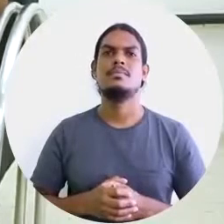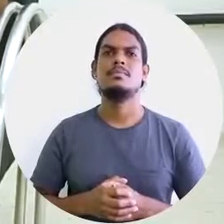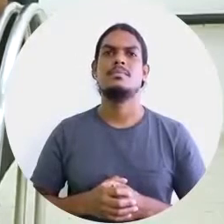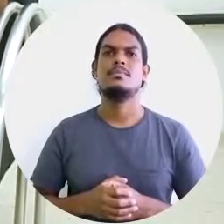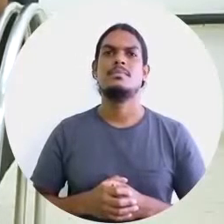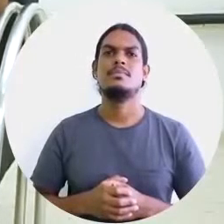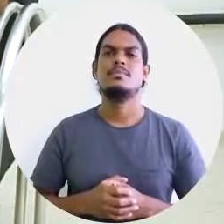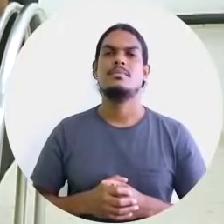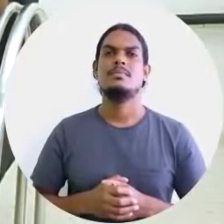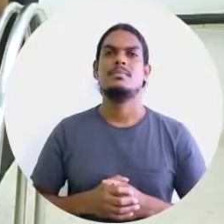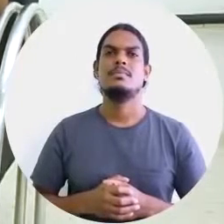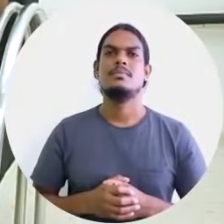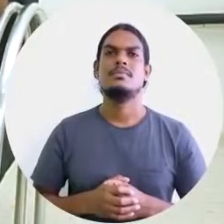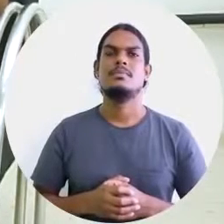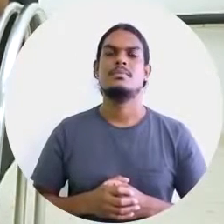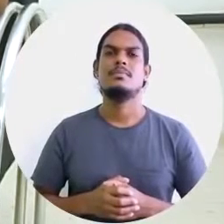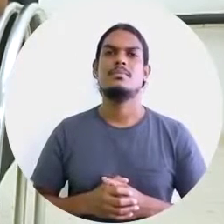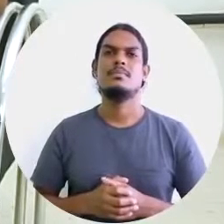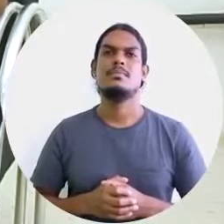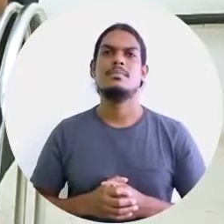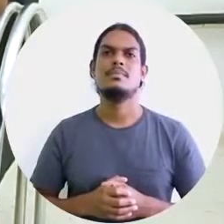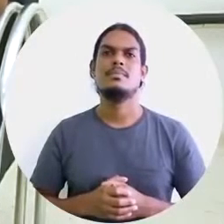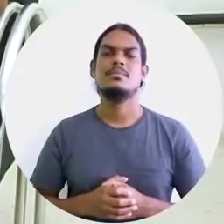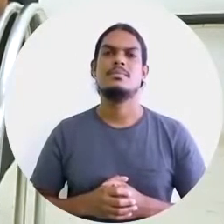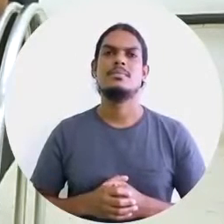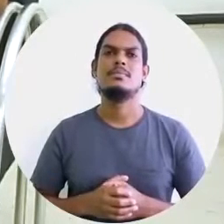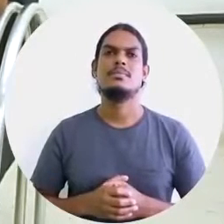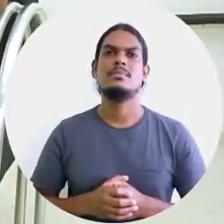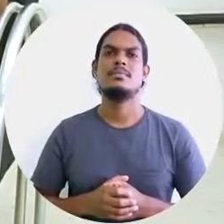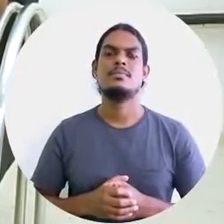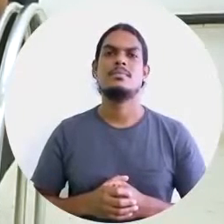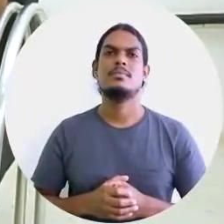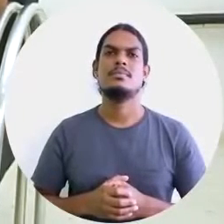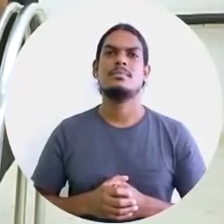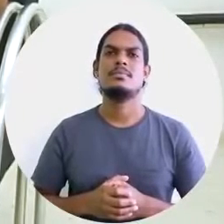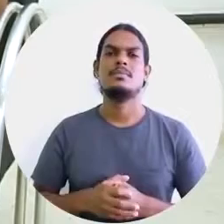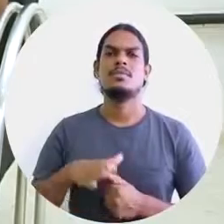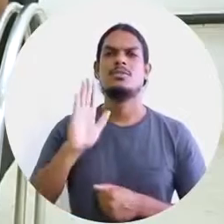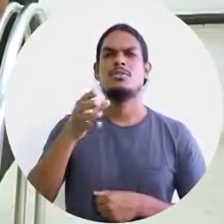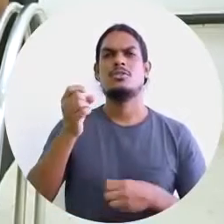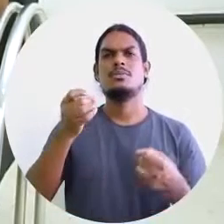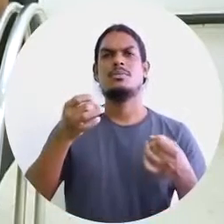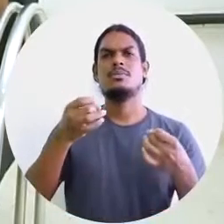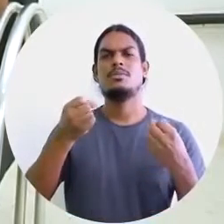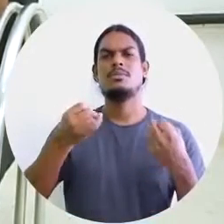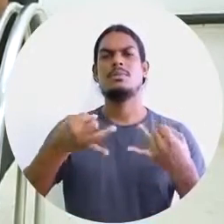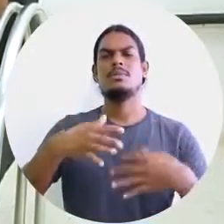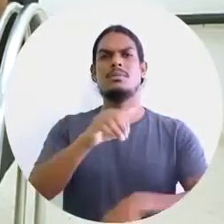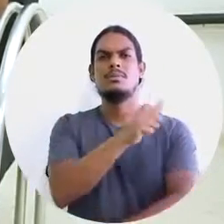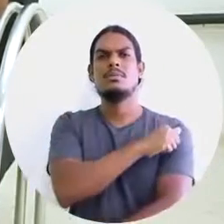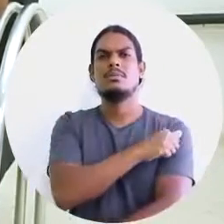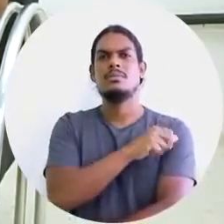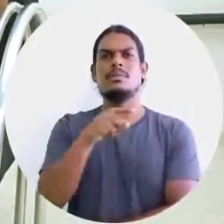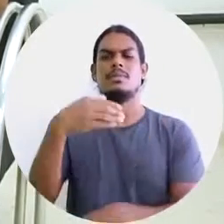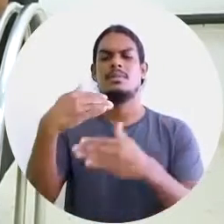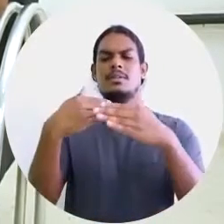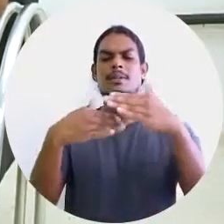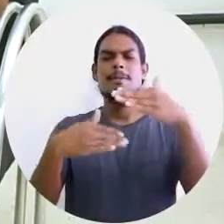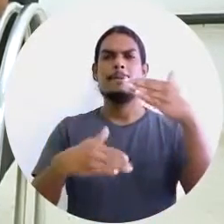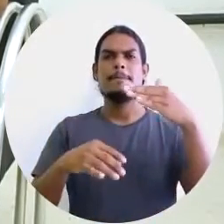última opção, mas se ela for a única opção, ela deve ser usada. Confirmando para o estudante, essa hierarquia de prioridades está prevista